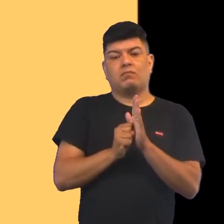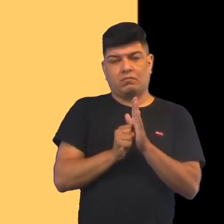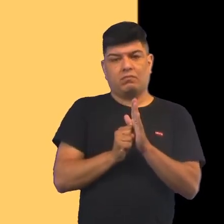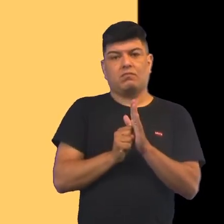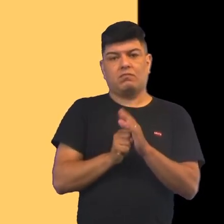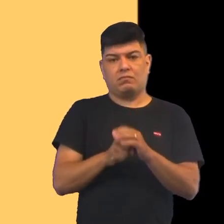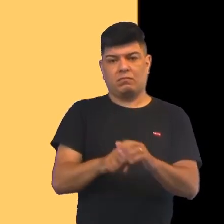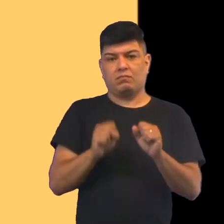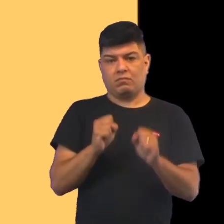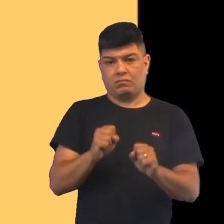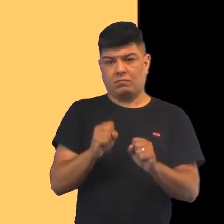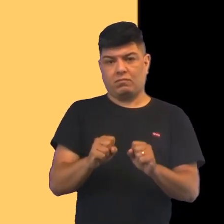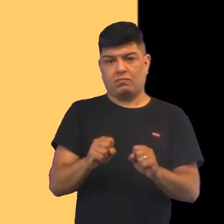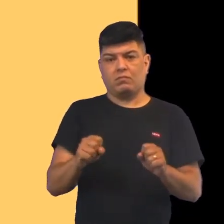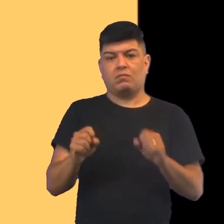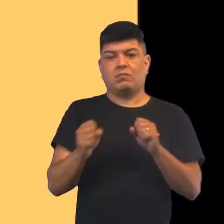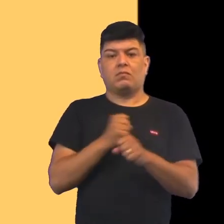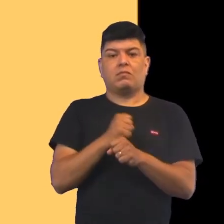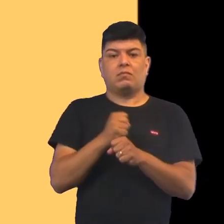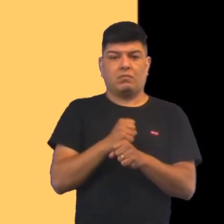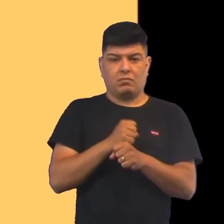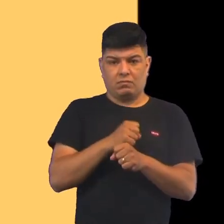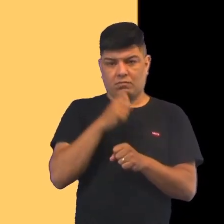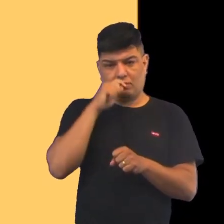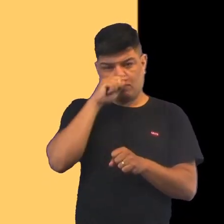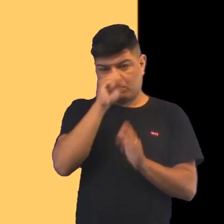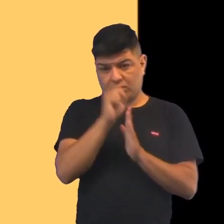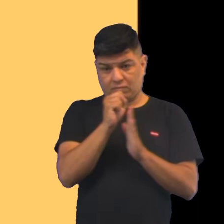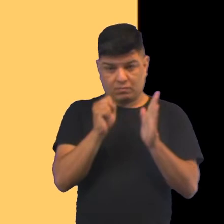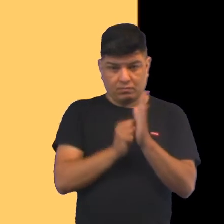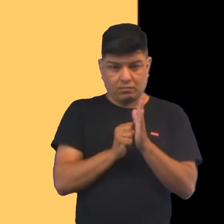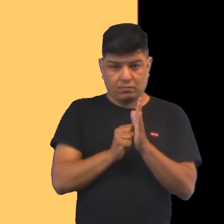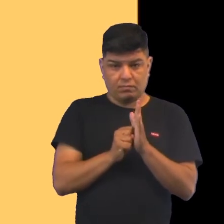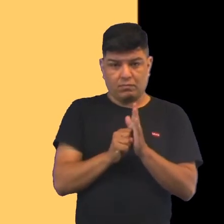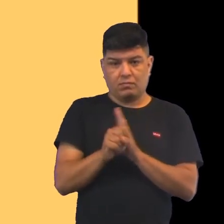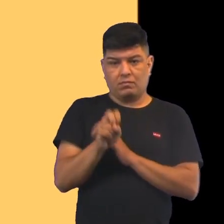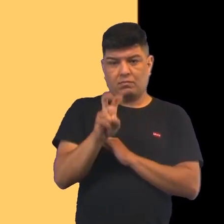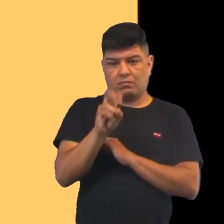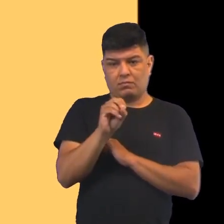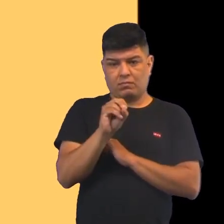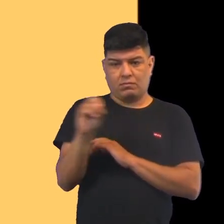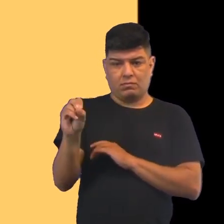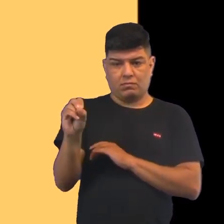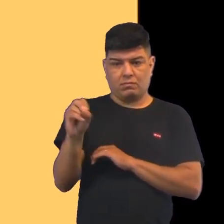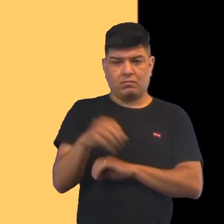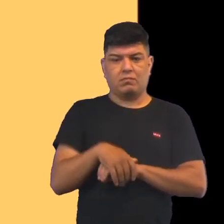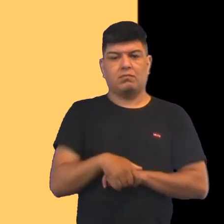ao primeiro algarismo à esquerda destes zeros, ano 500.